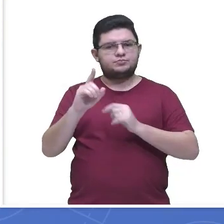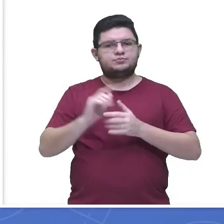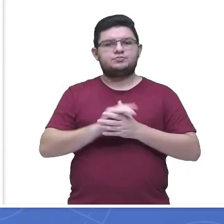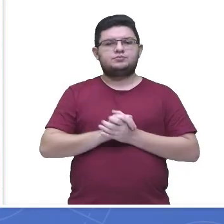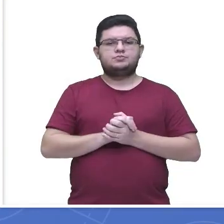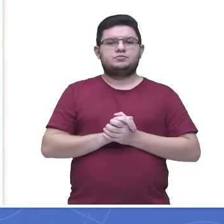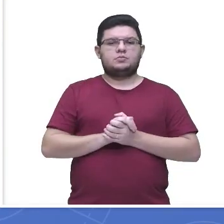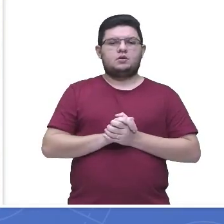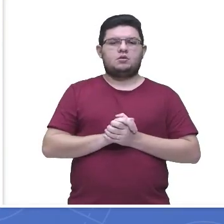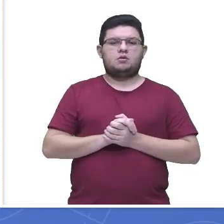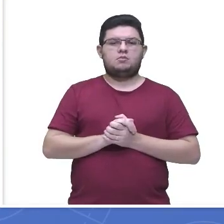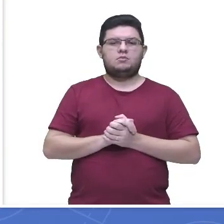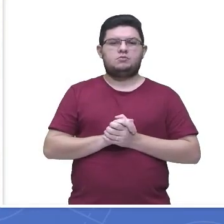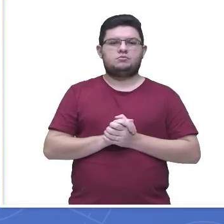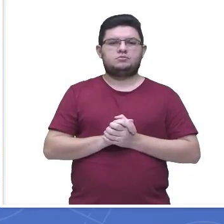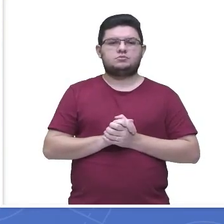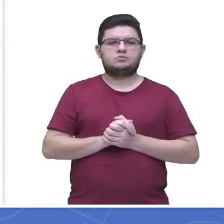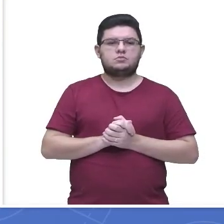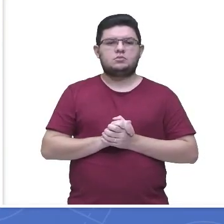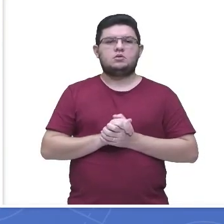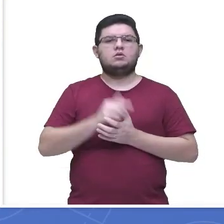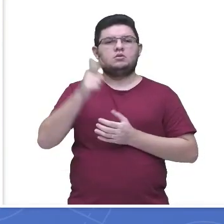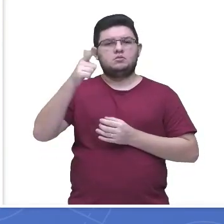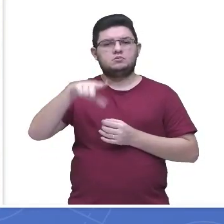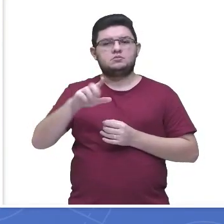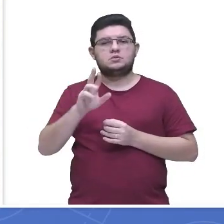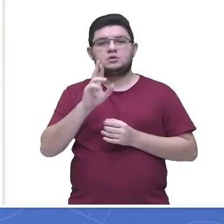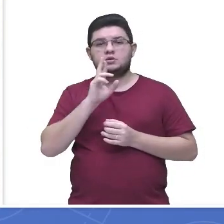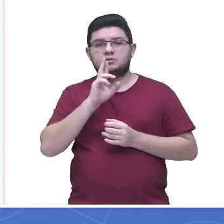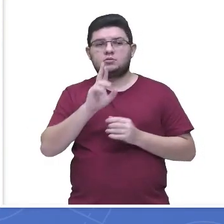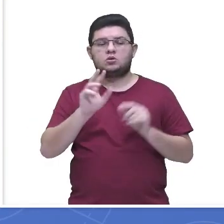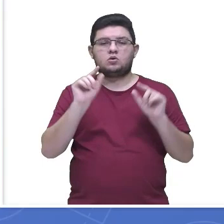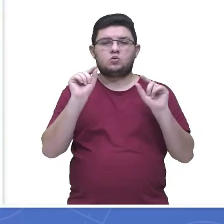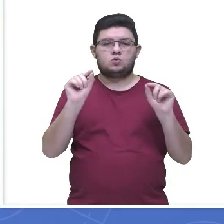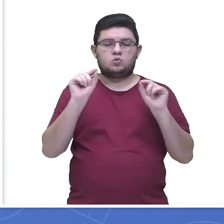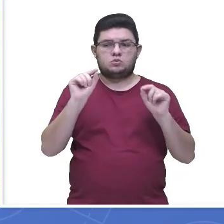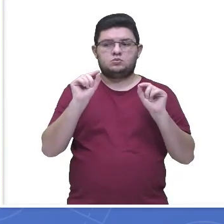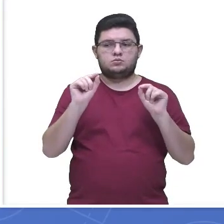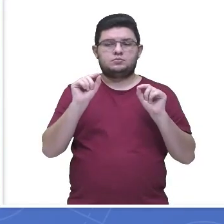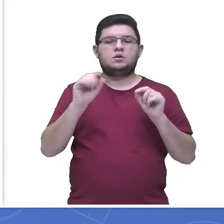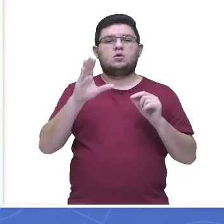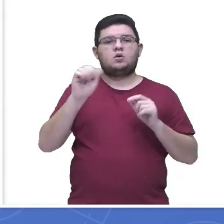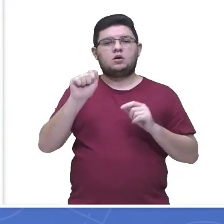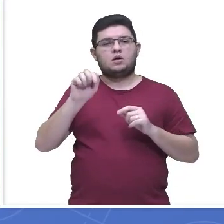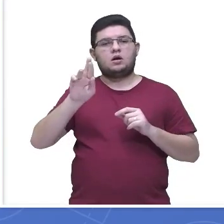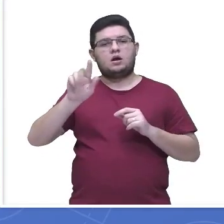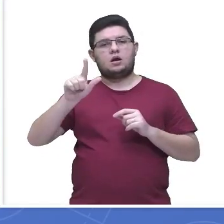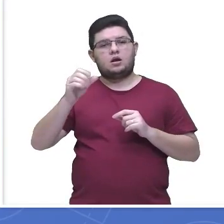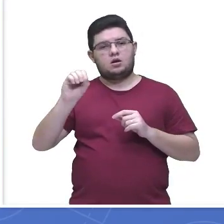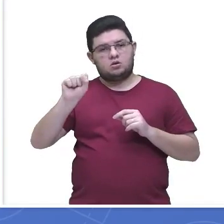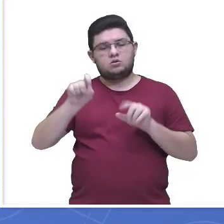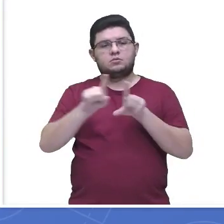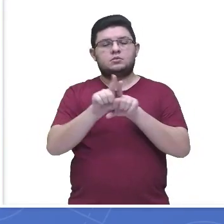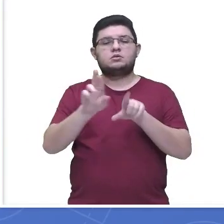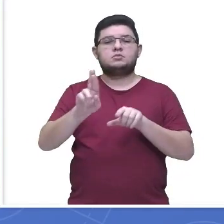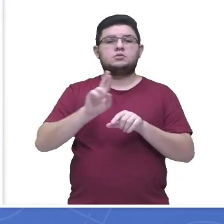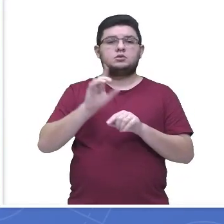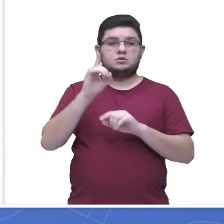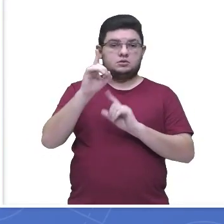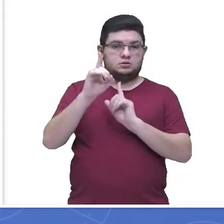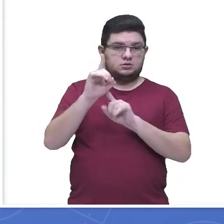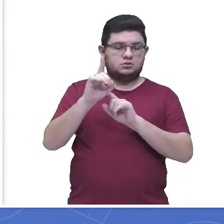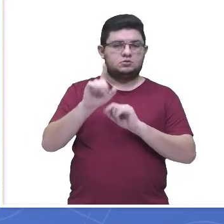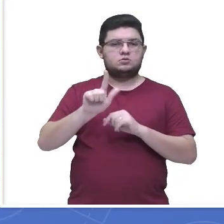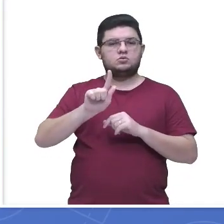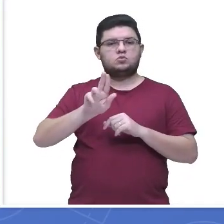questão. Temos mais alguma resposta da segunda? Temos ali o Carlos Eduardo respondendo também letra D. O Luíde, acho